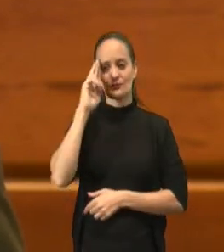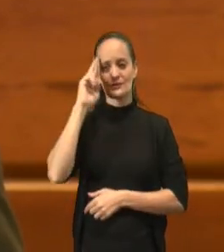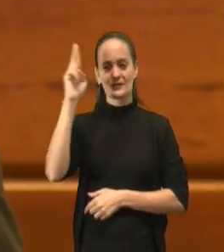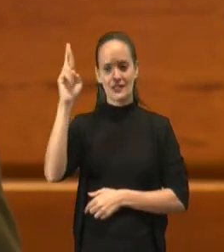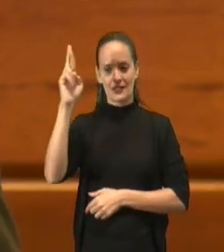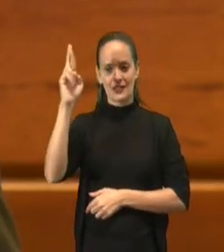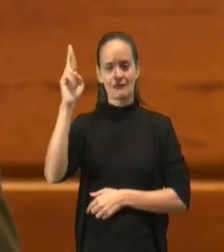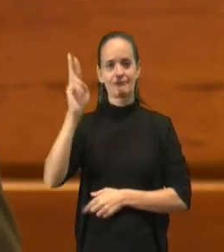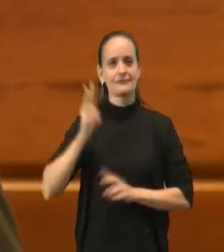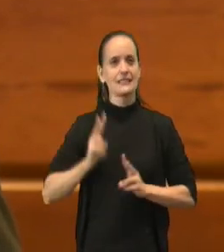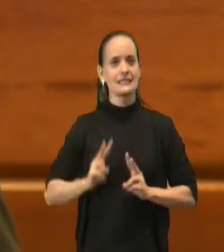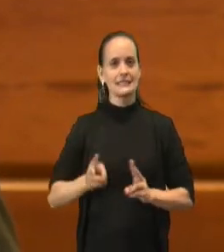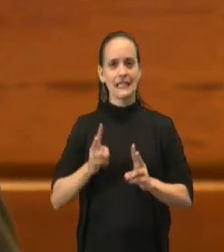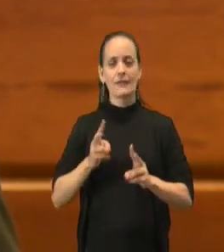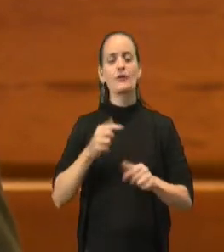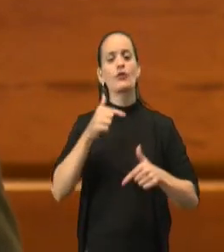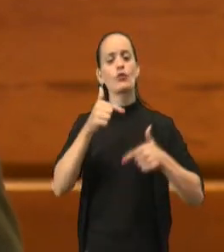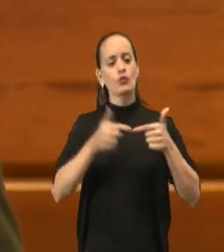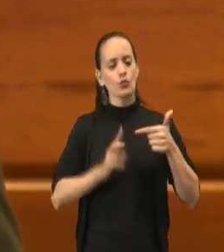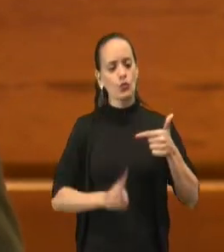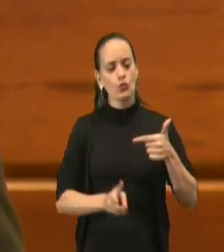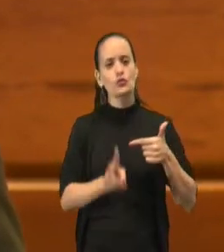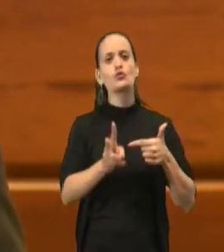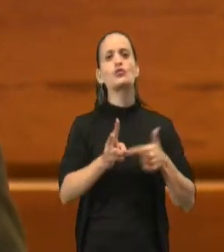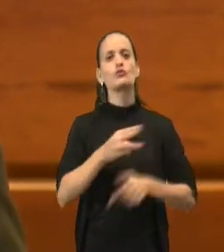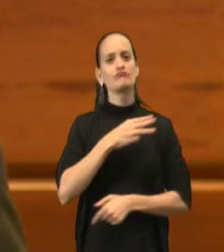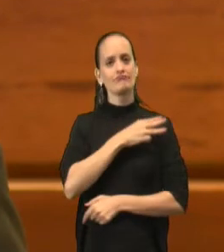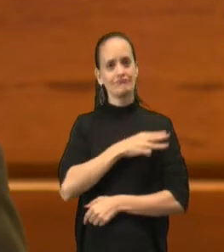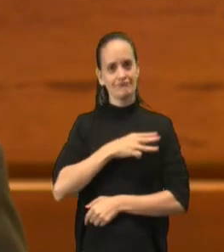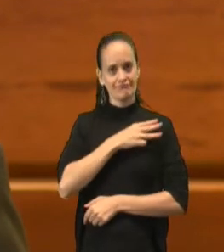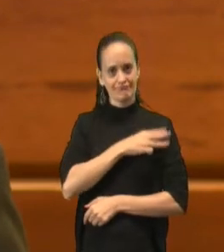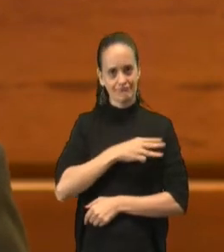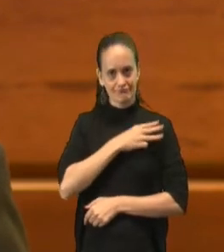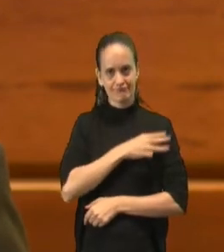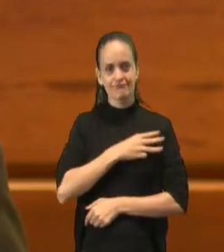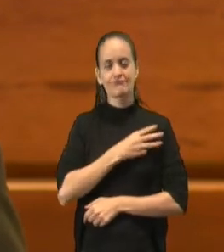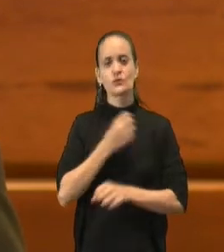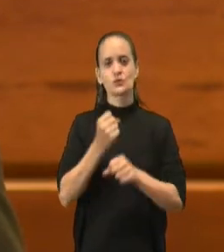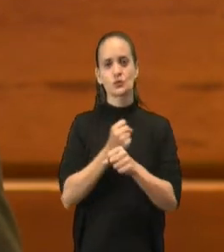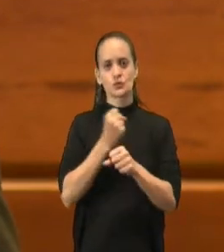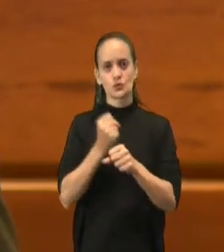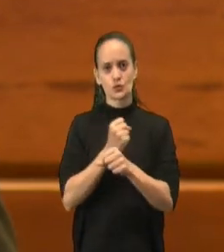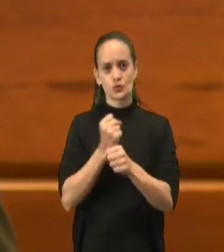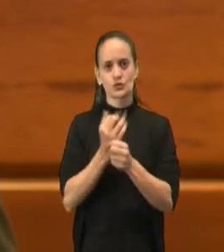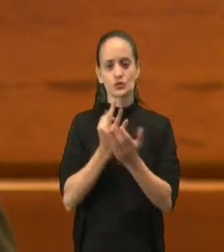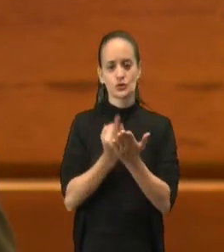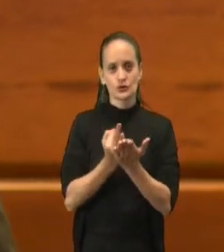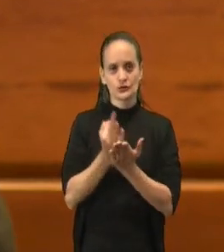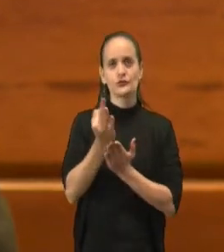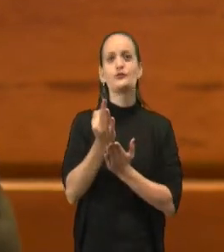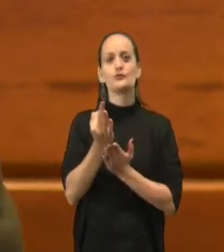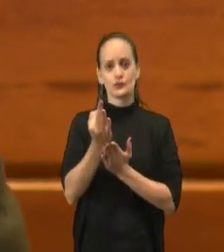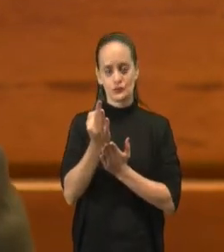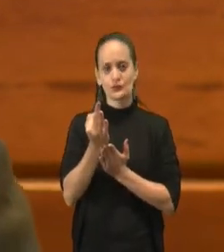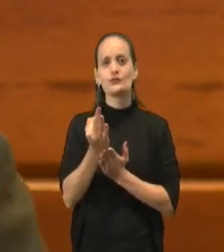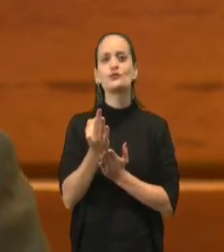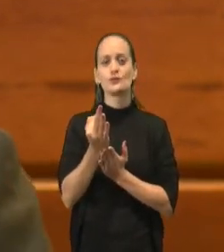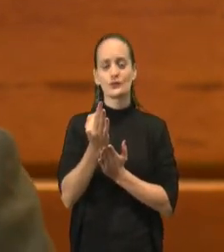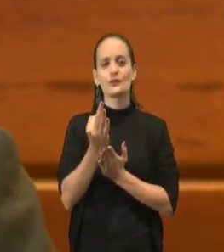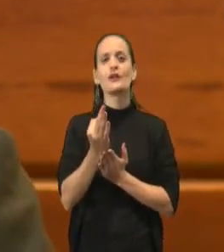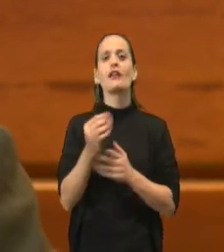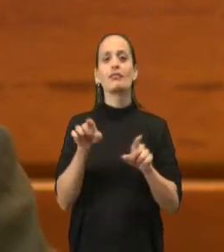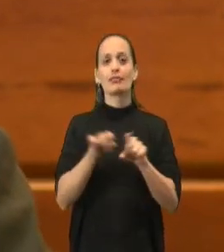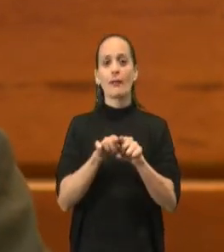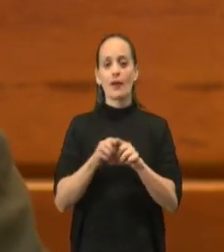diversas atividades, principalmente as nossas obras no Riacho Fundo 2, em Cavalcante. Os irmãos puderam ver